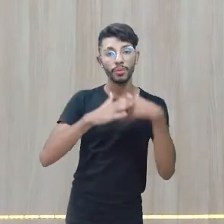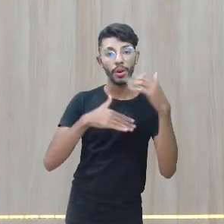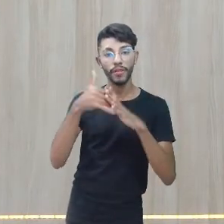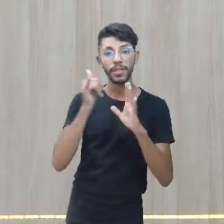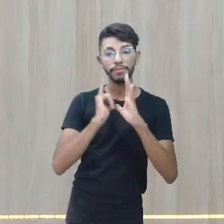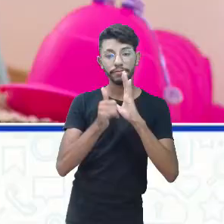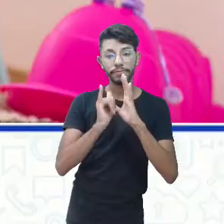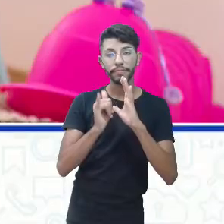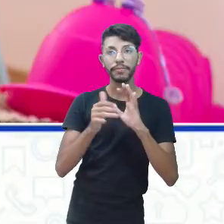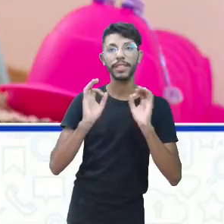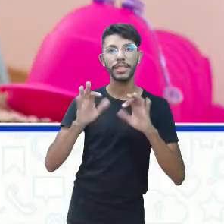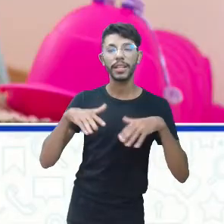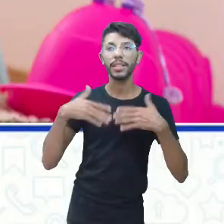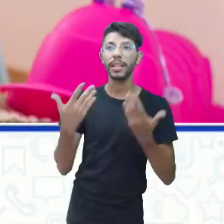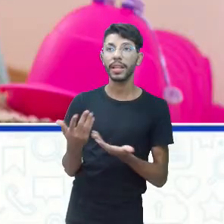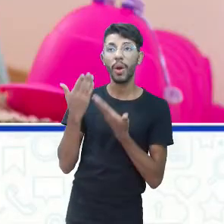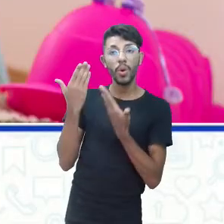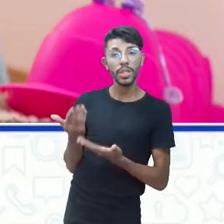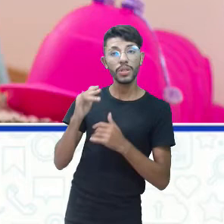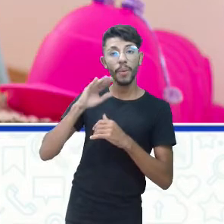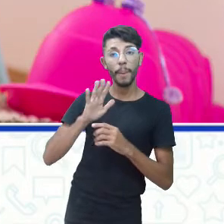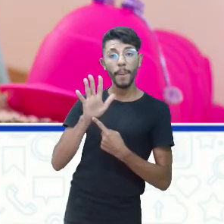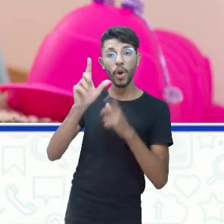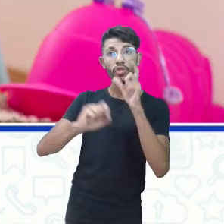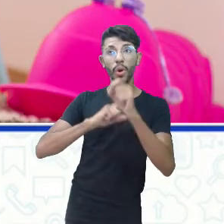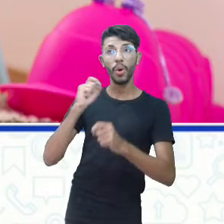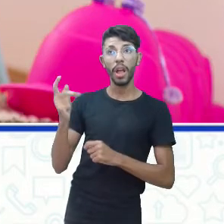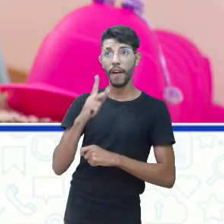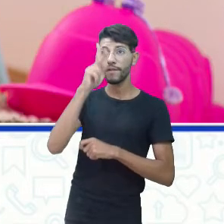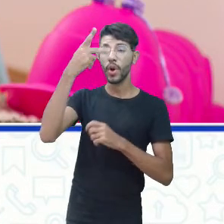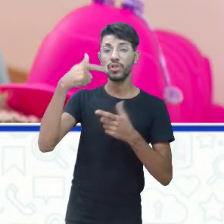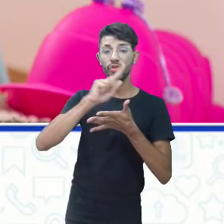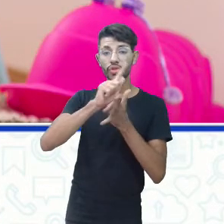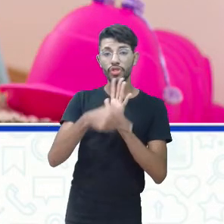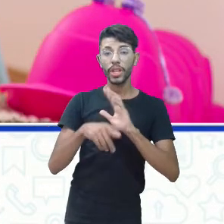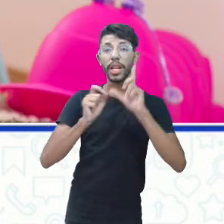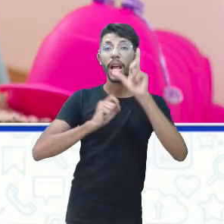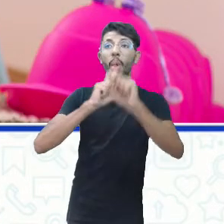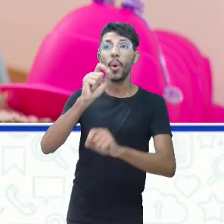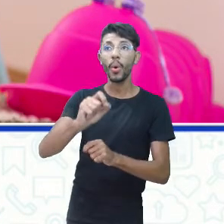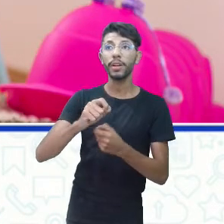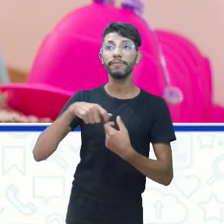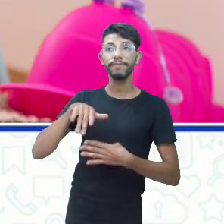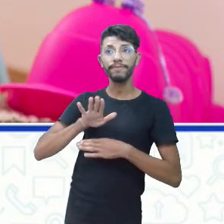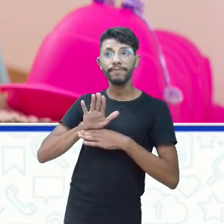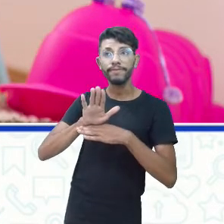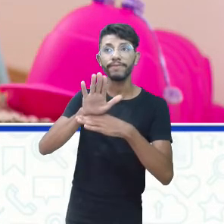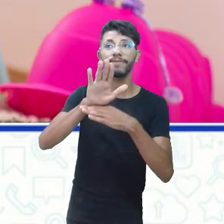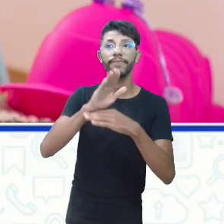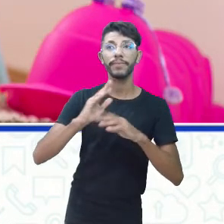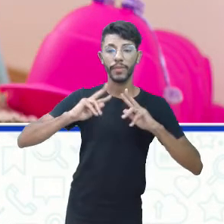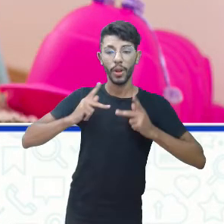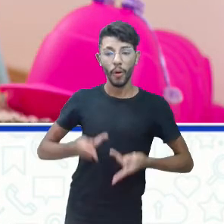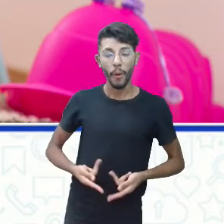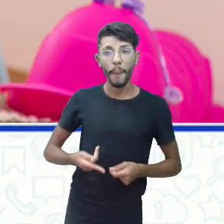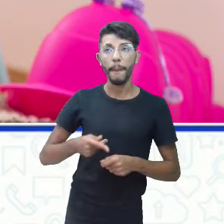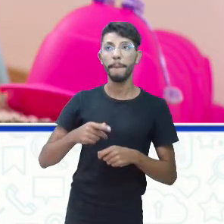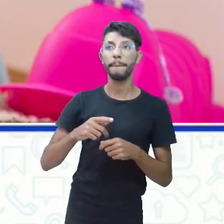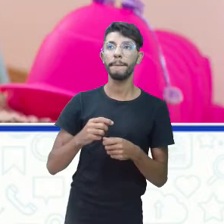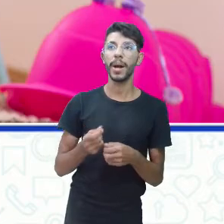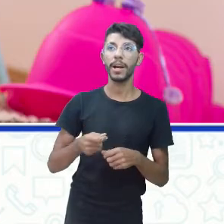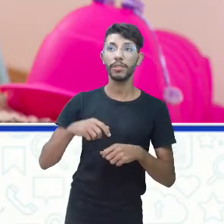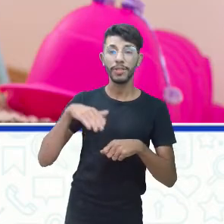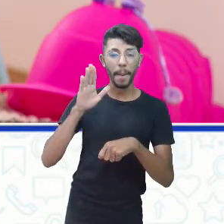Isso mostra a força deste gênero em atender o ser humano na sua maior necessidade, que